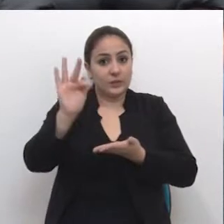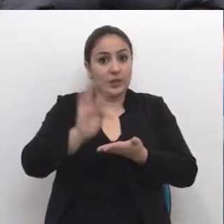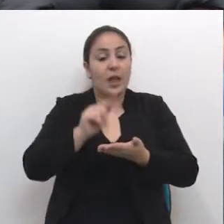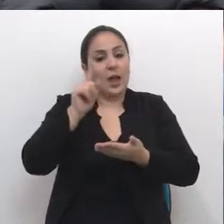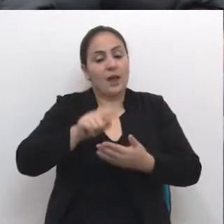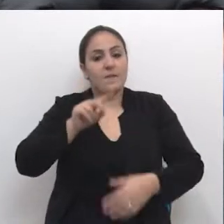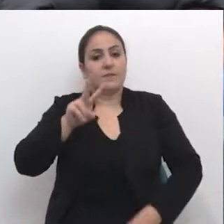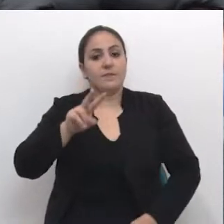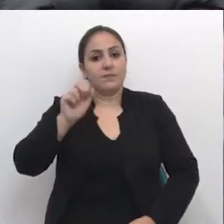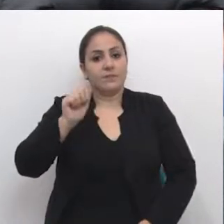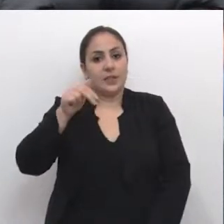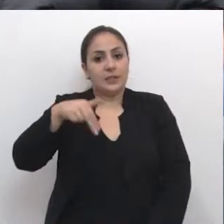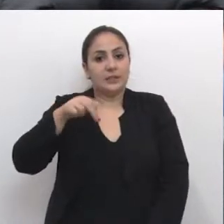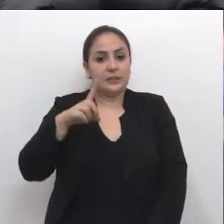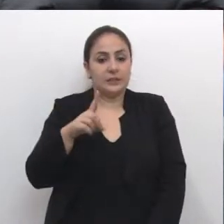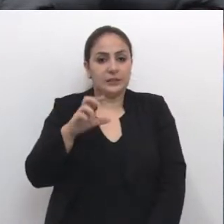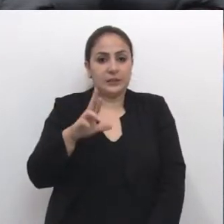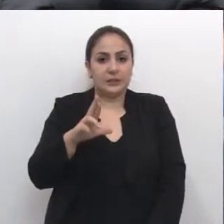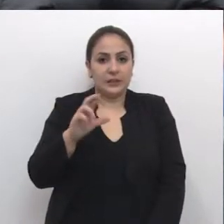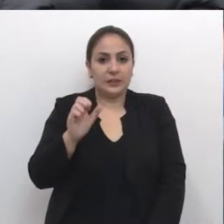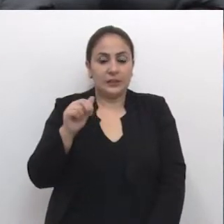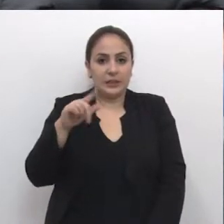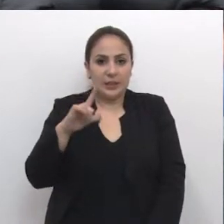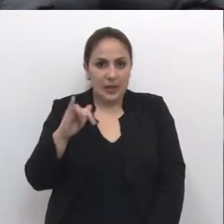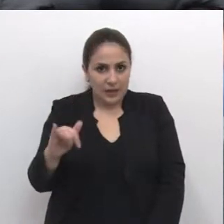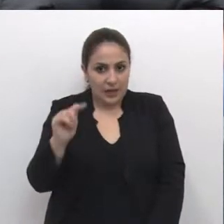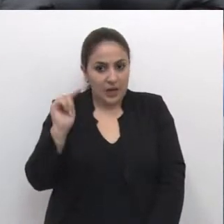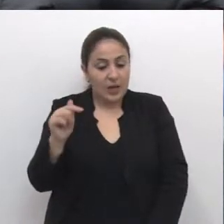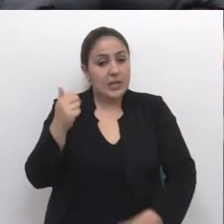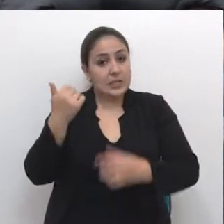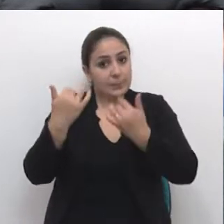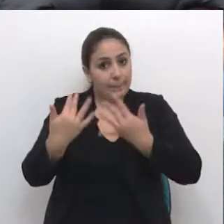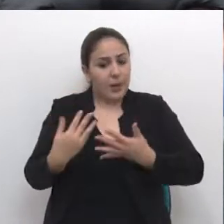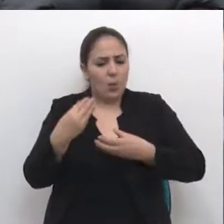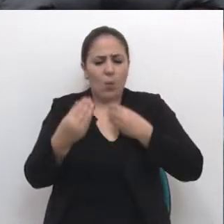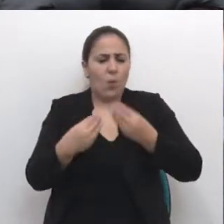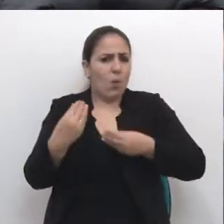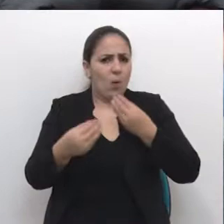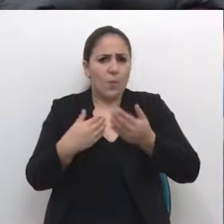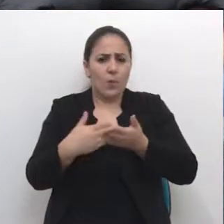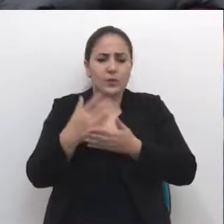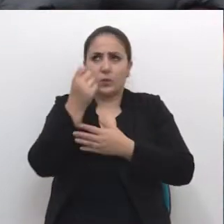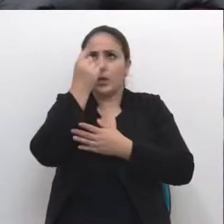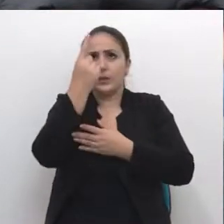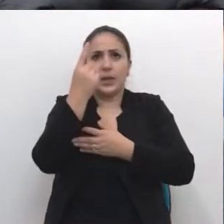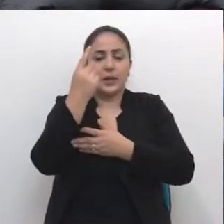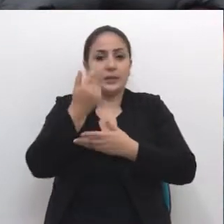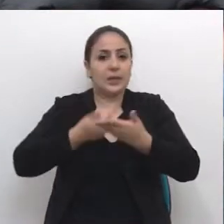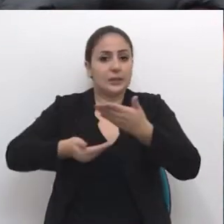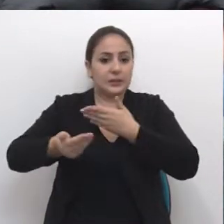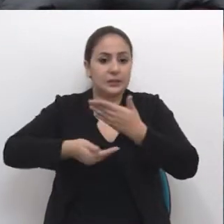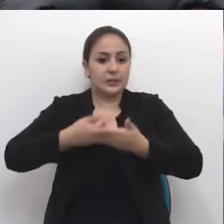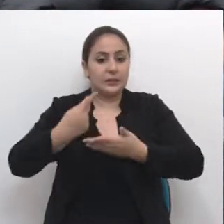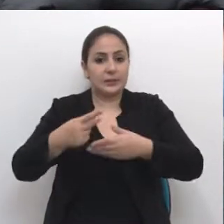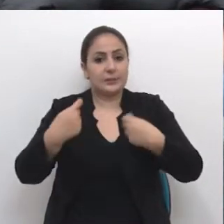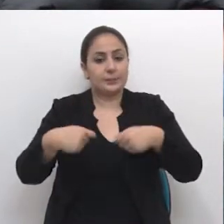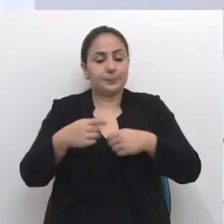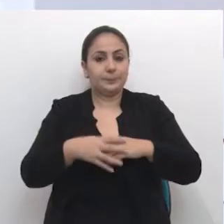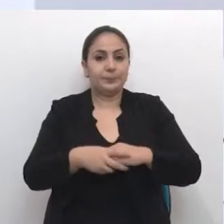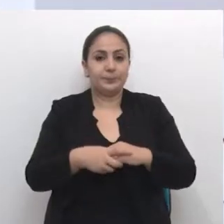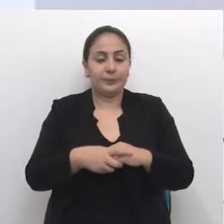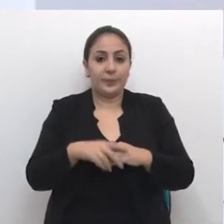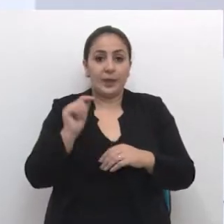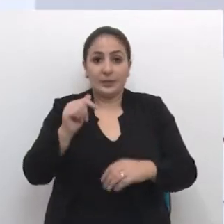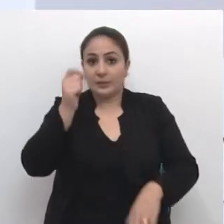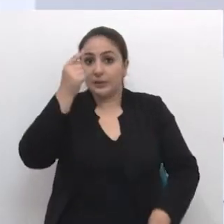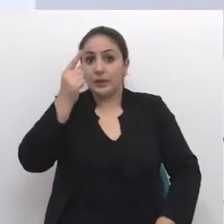é Vanderlei Federizi, que explicou à nossa equipe como surgiu a ideia de atender esta demanda.